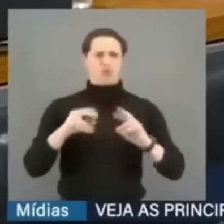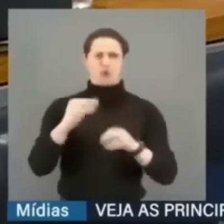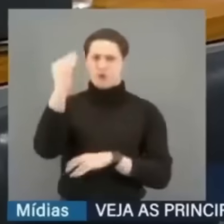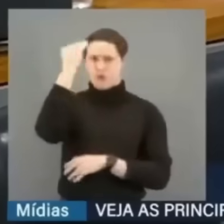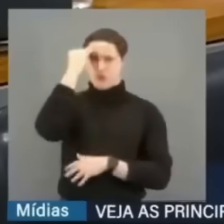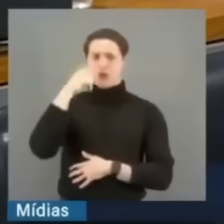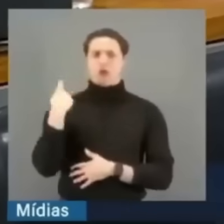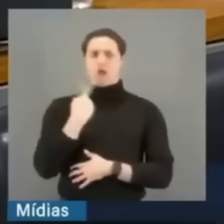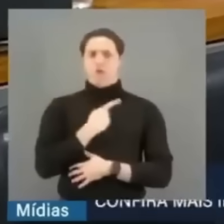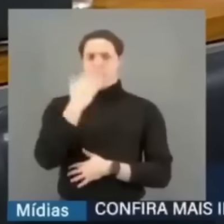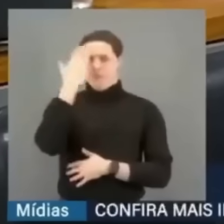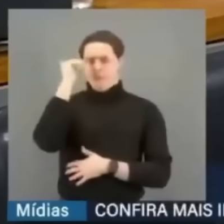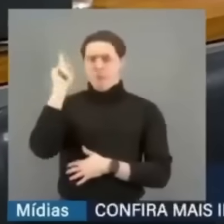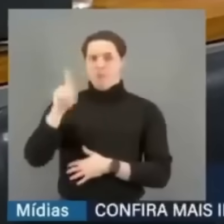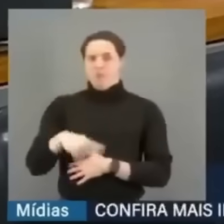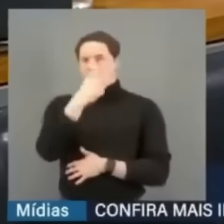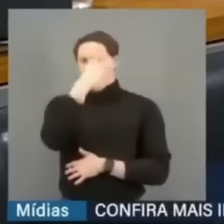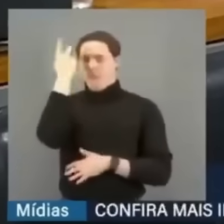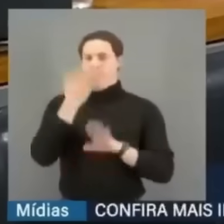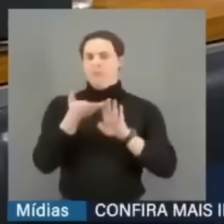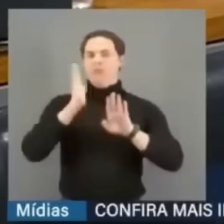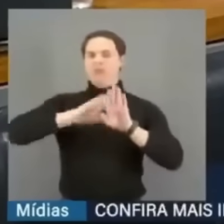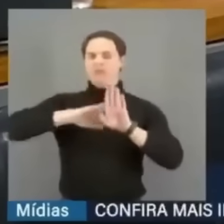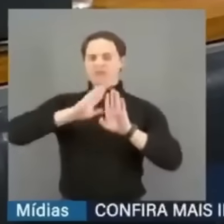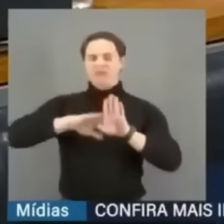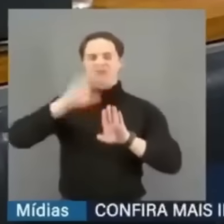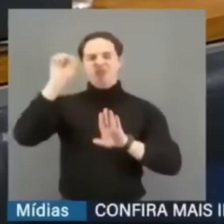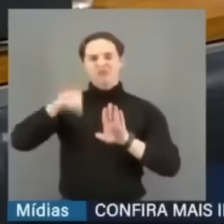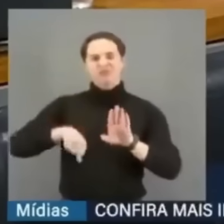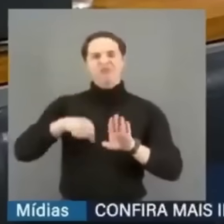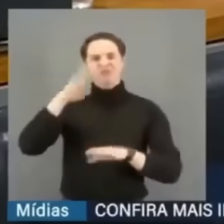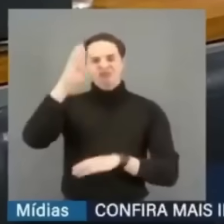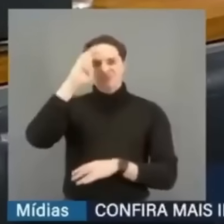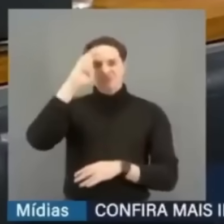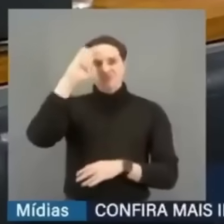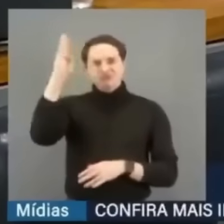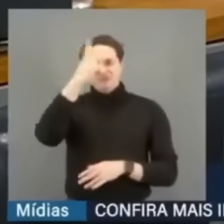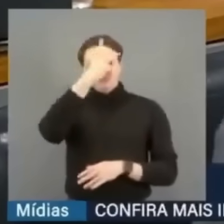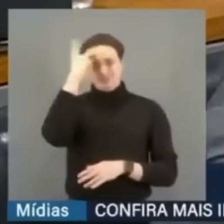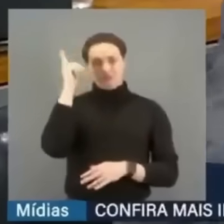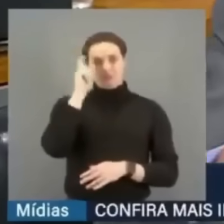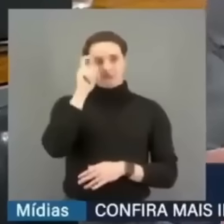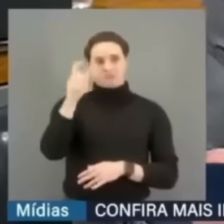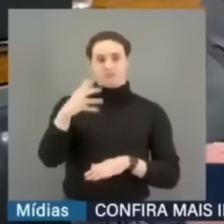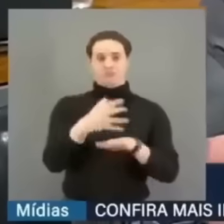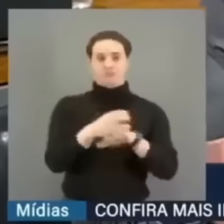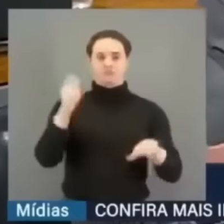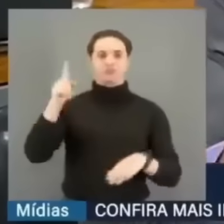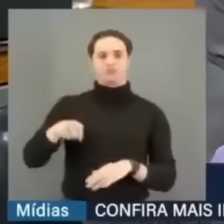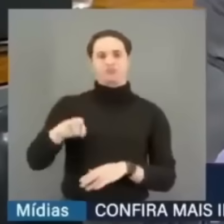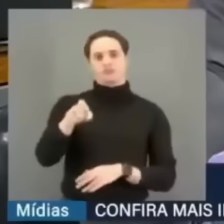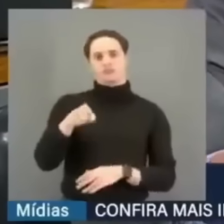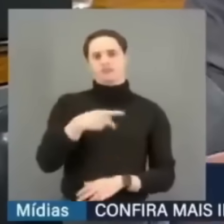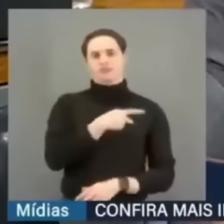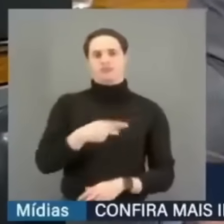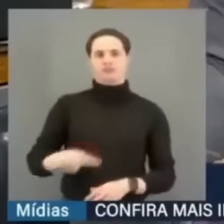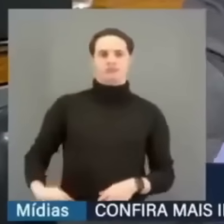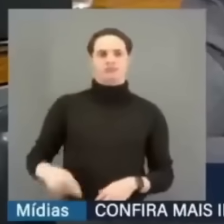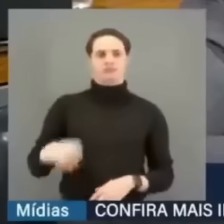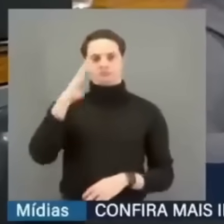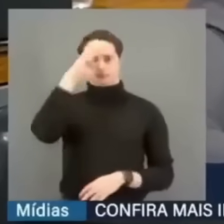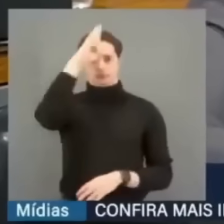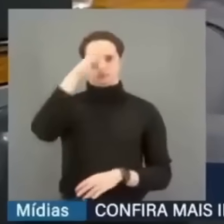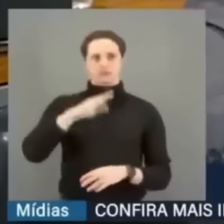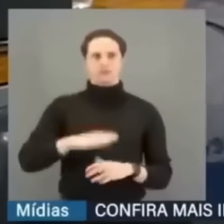que a gente sabe que tem alguém por trás, que seria o principal interessado nesse golpe, que é o ex-presidente